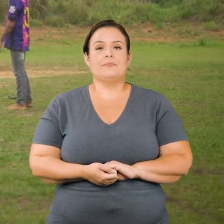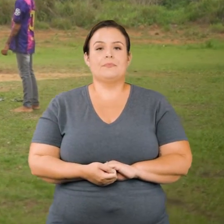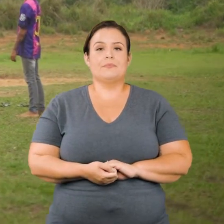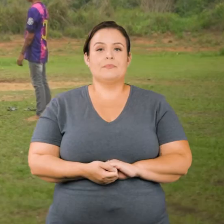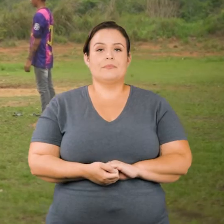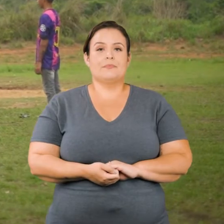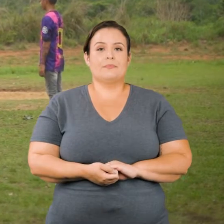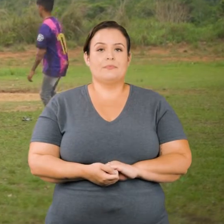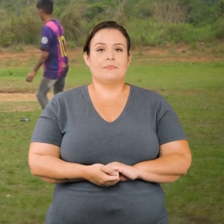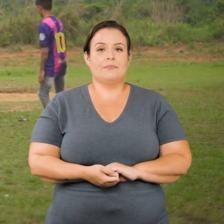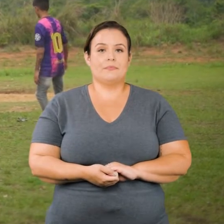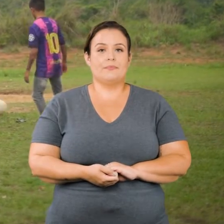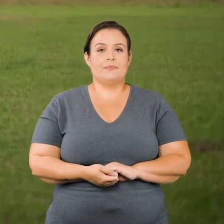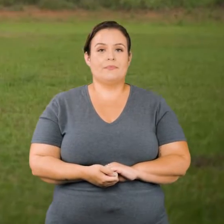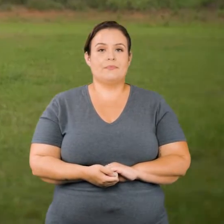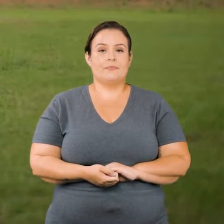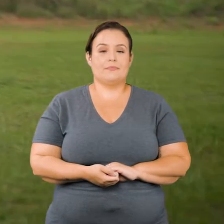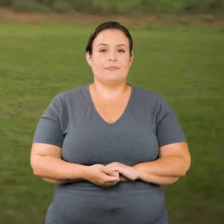gramado.